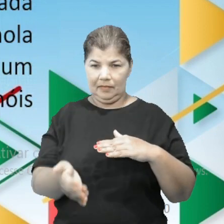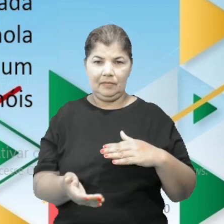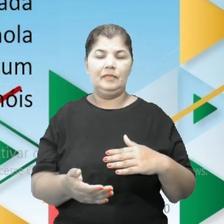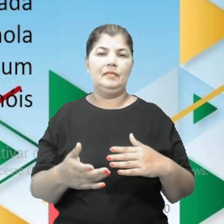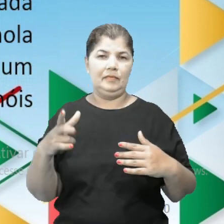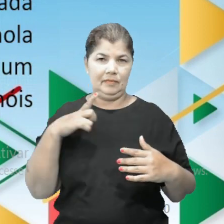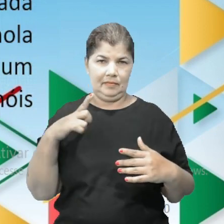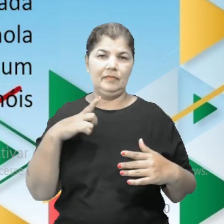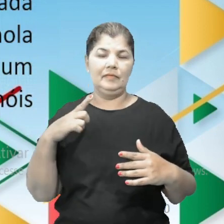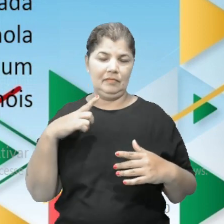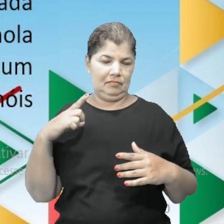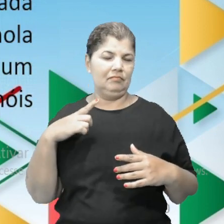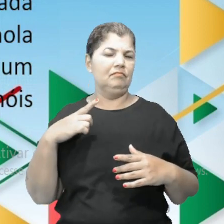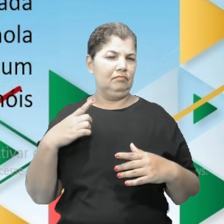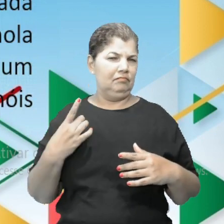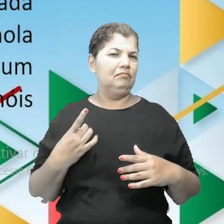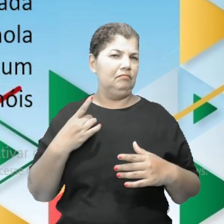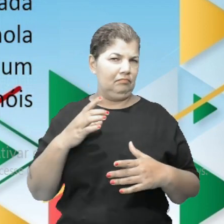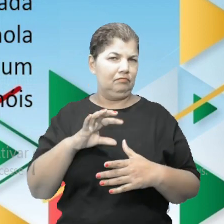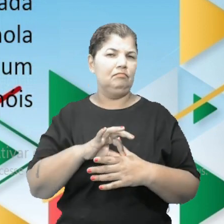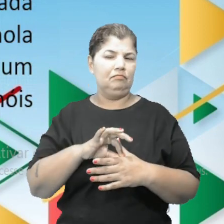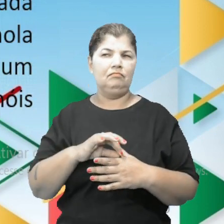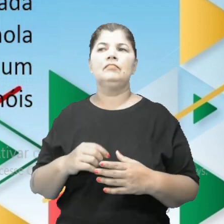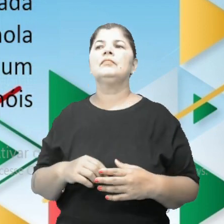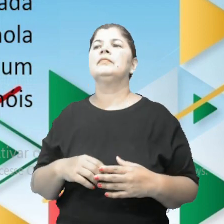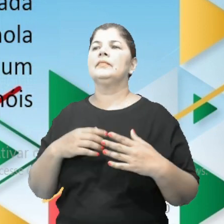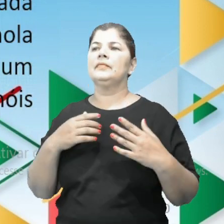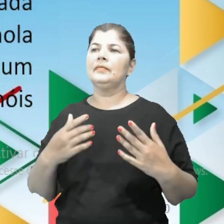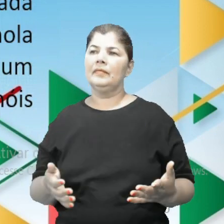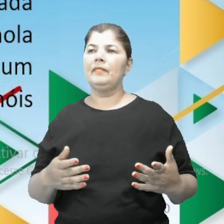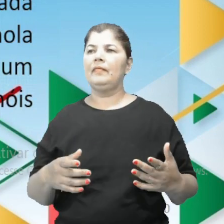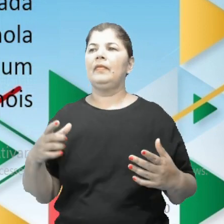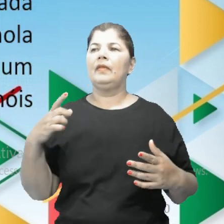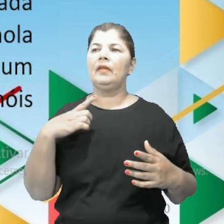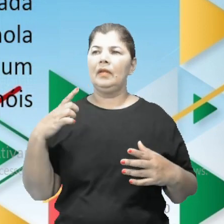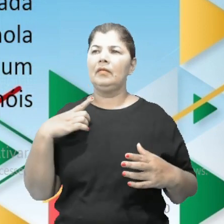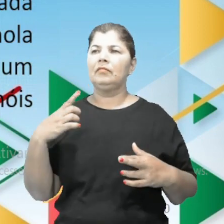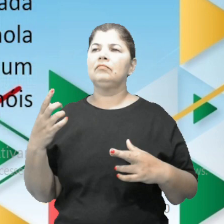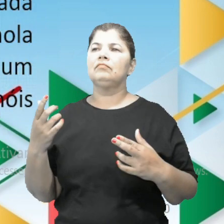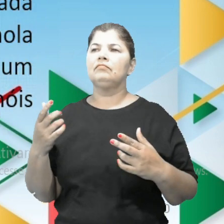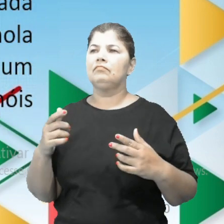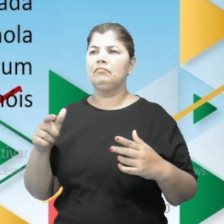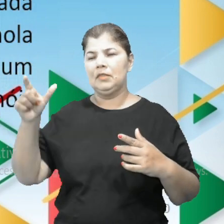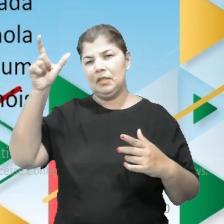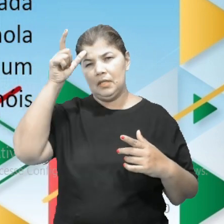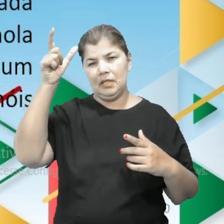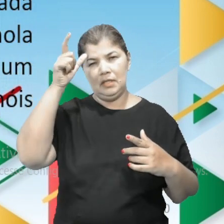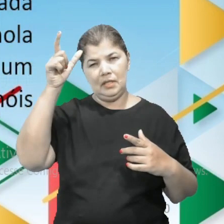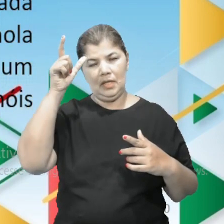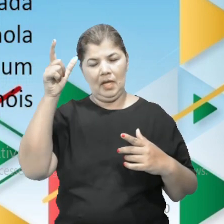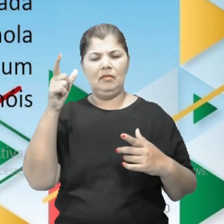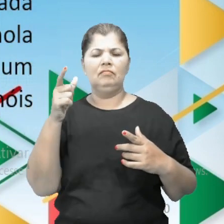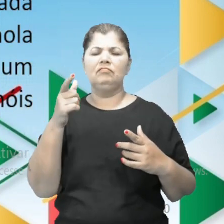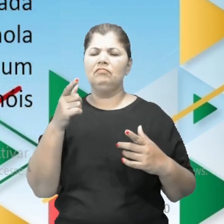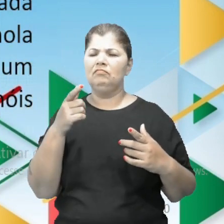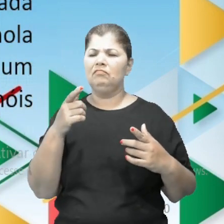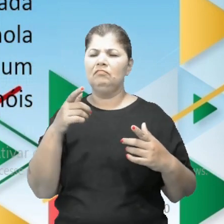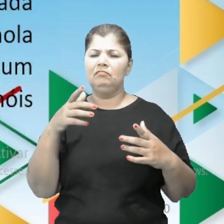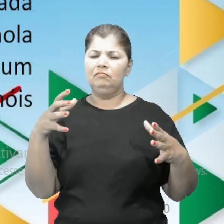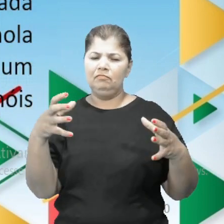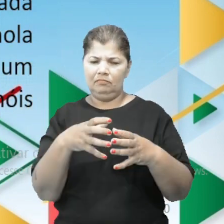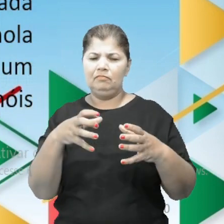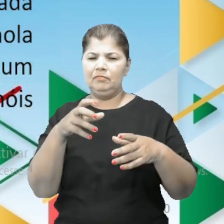hoje, Ele liderava vários povoados e pueblos, da província de